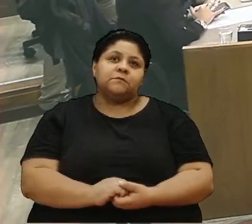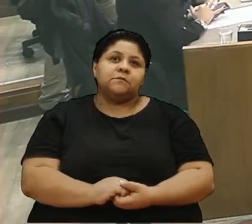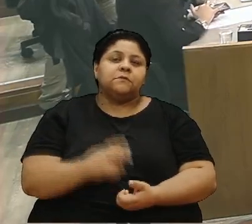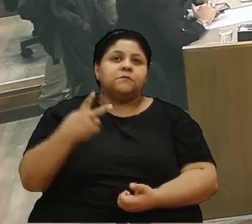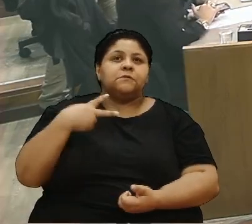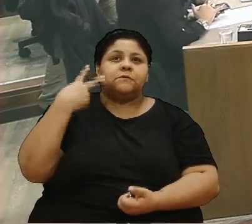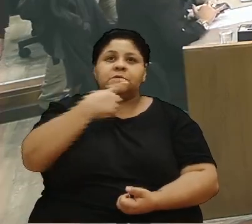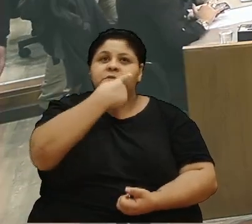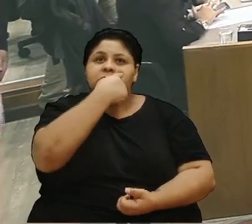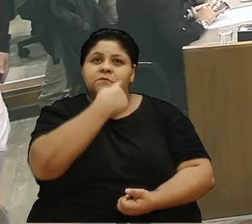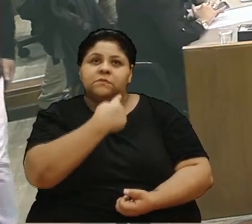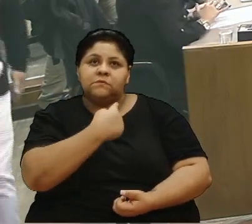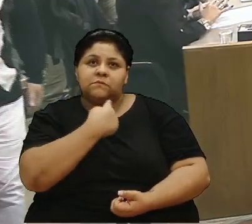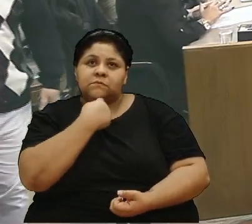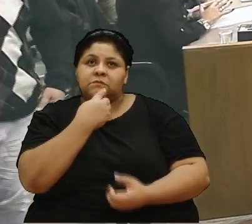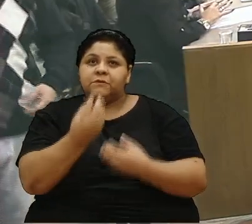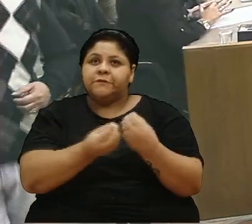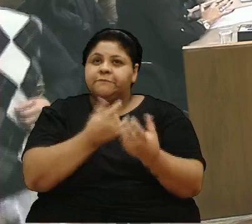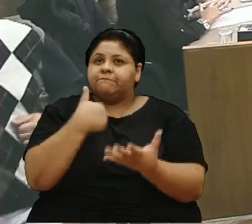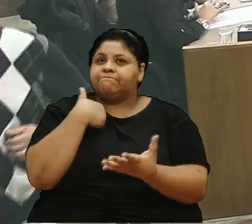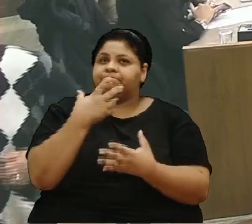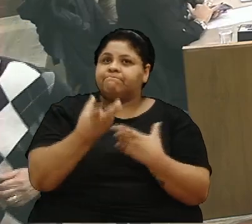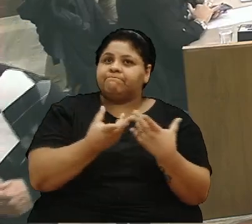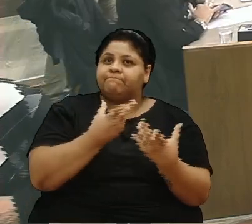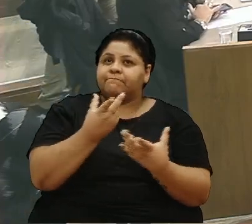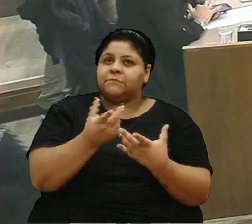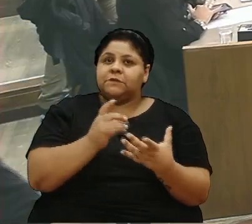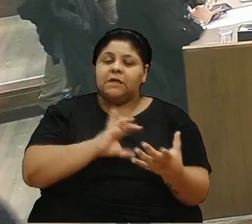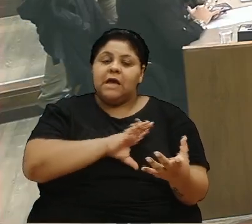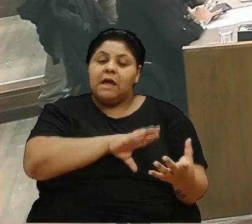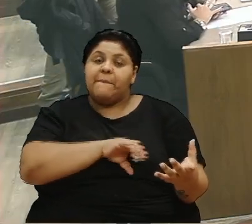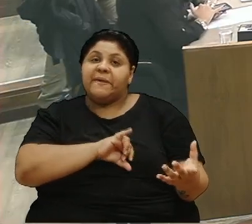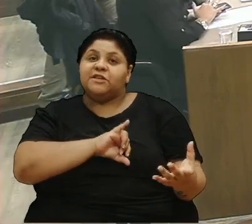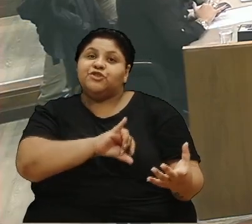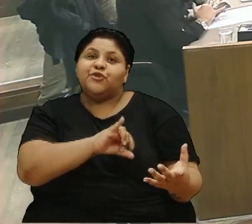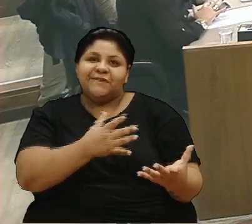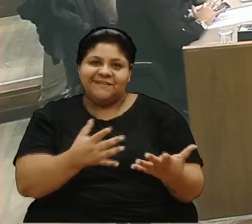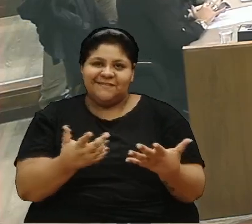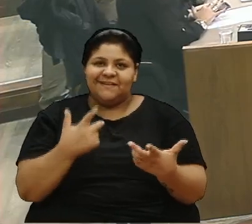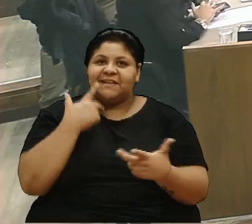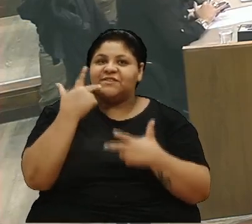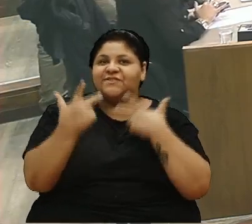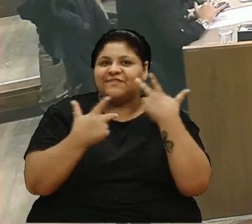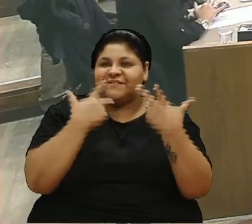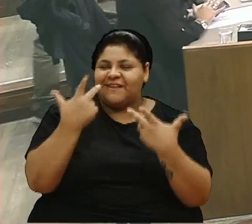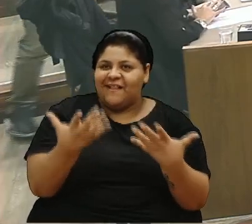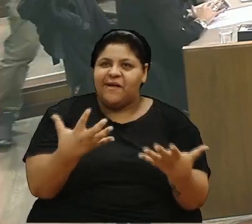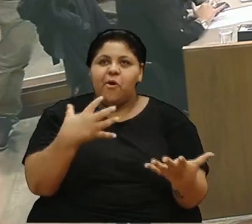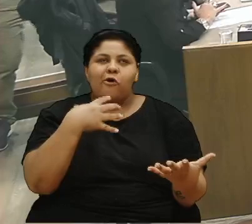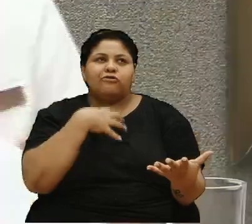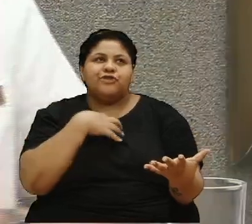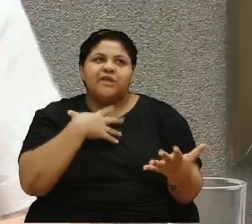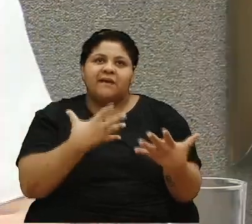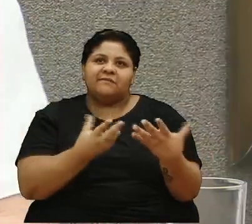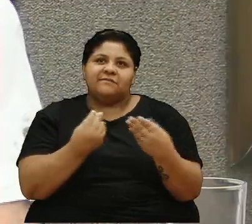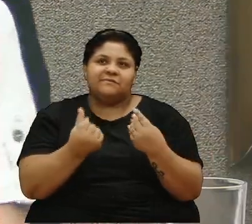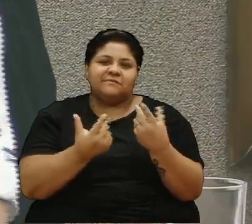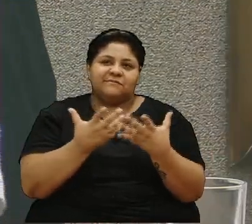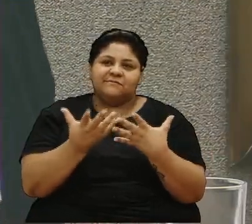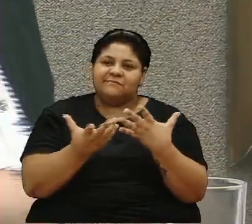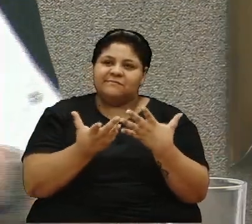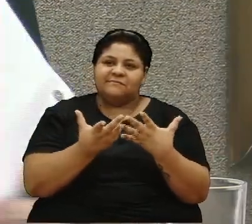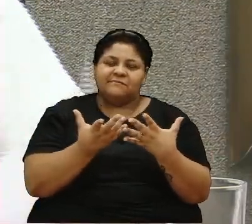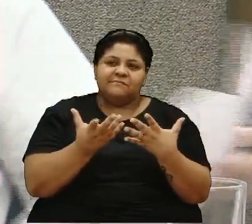PCdoB, Petrini, em que pese as paixões, né, das falas, a forma